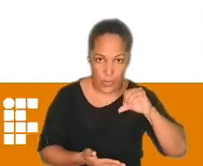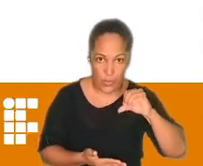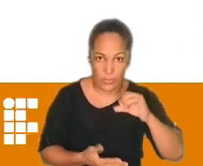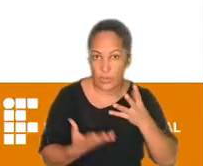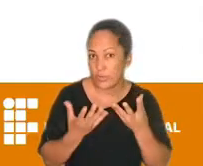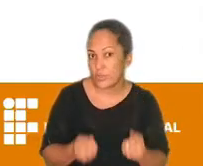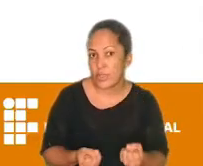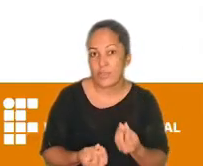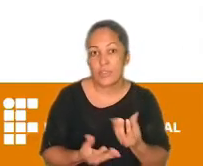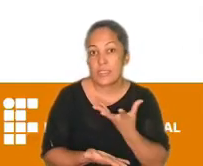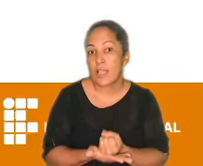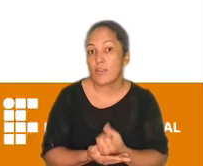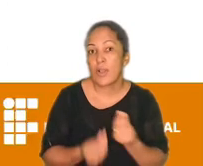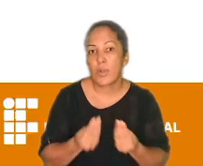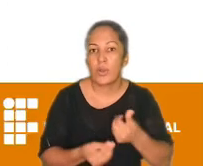só, 19,